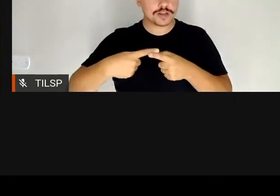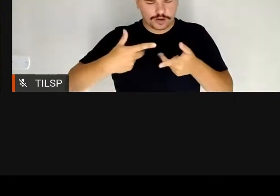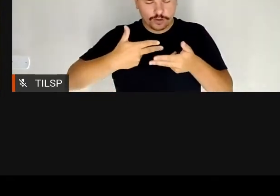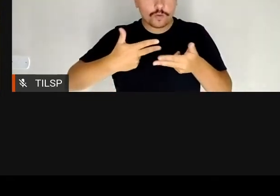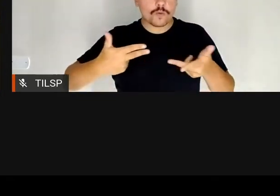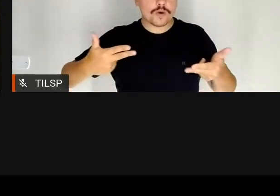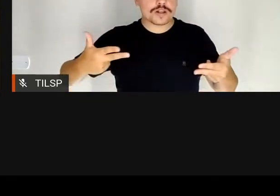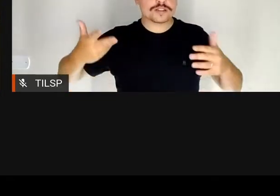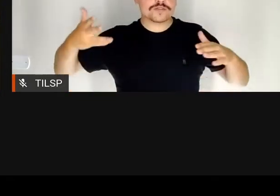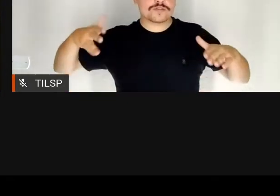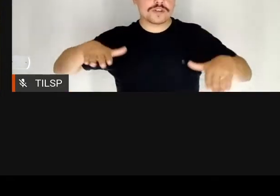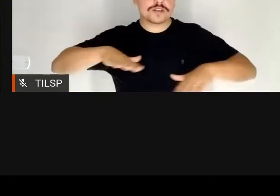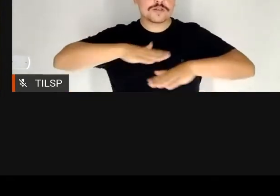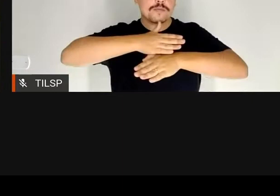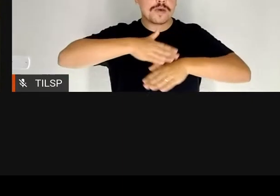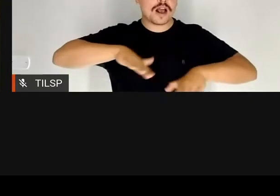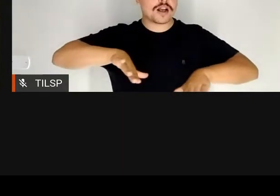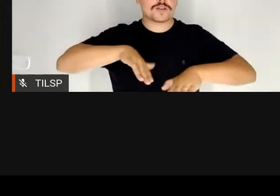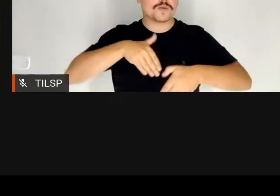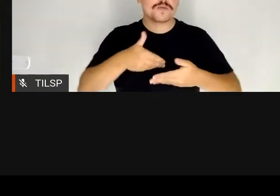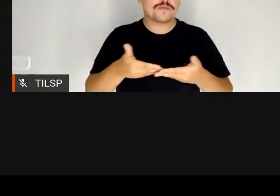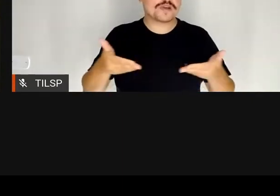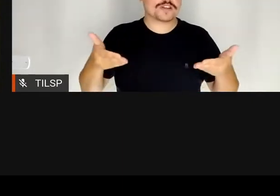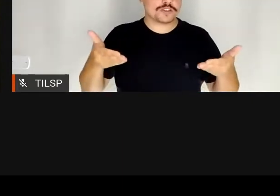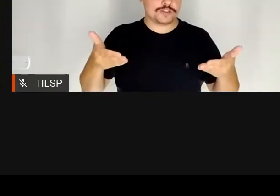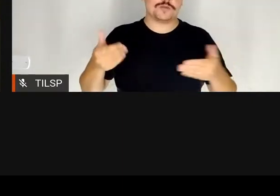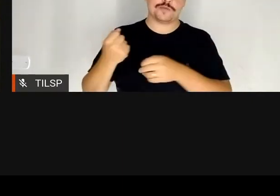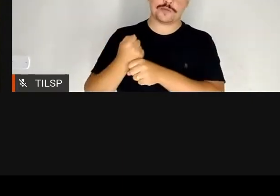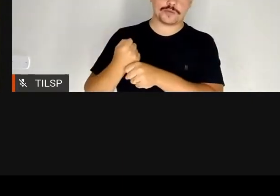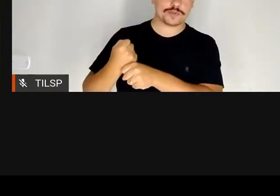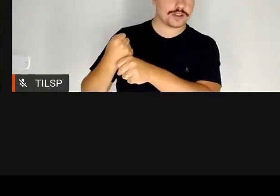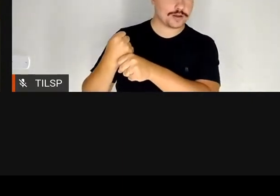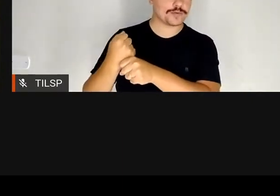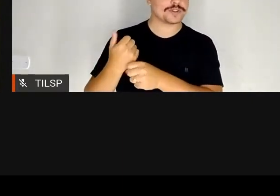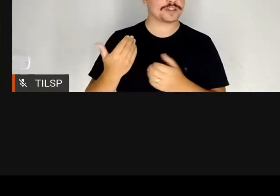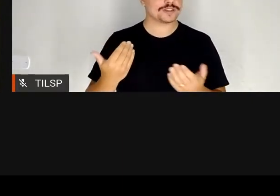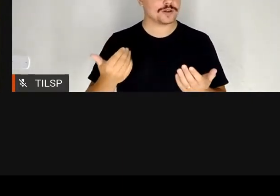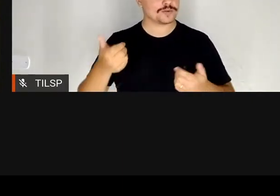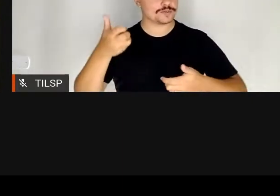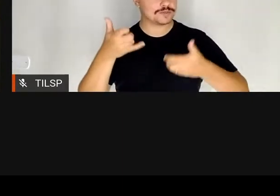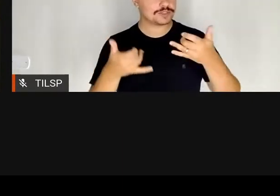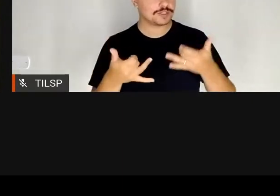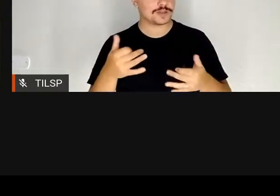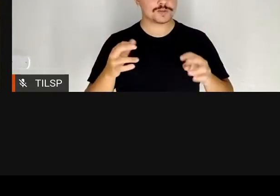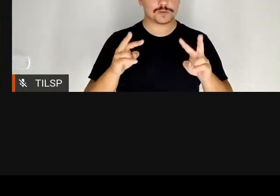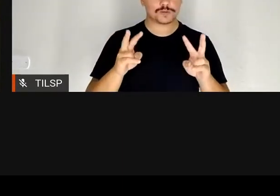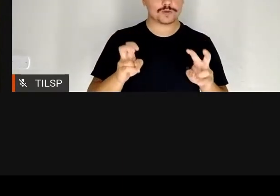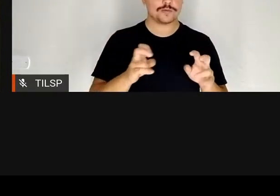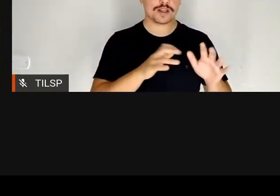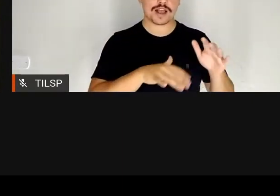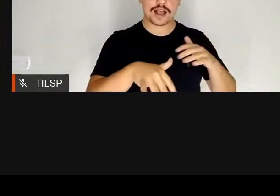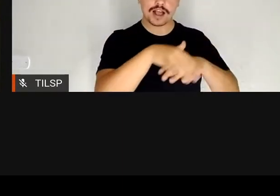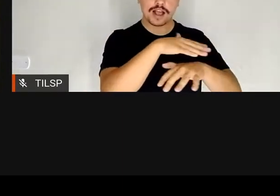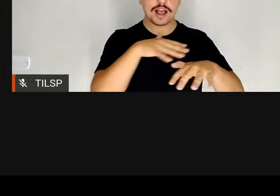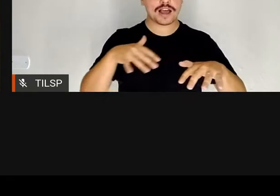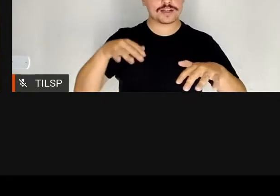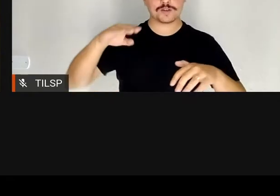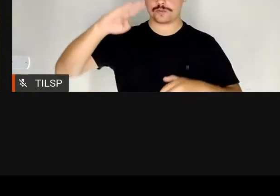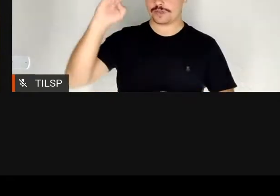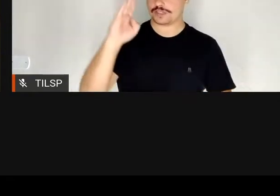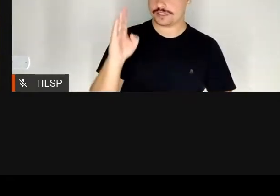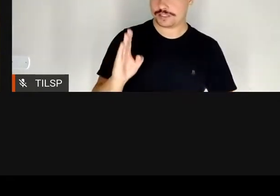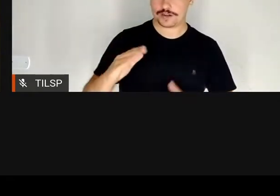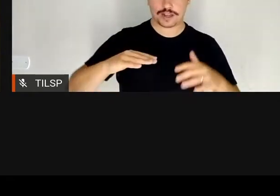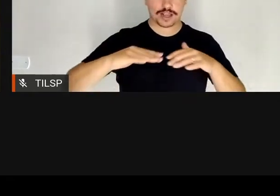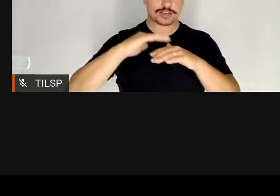submerso durante tanto tempo. Eu acho que isso fala muito de questões estruturais da sociedade brasileira, né, fala sobre a questão